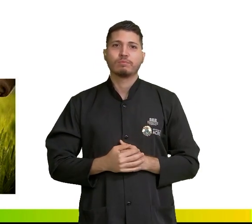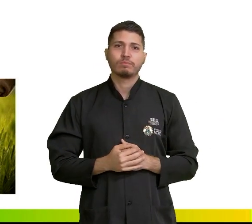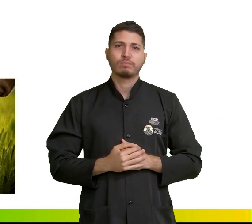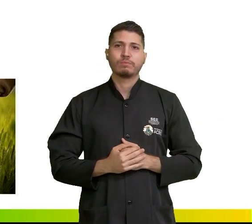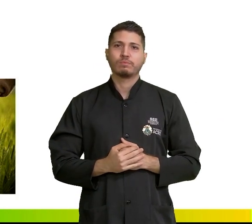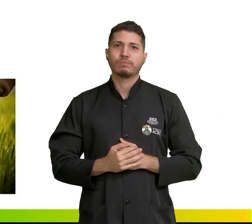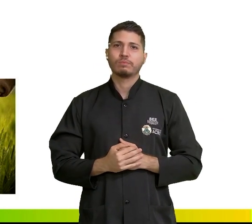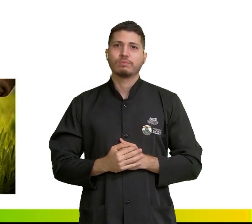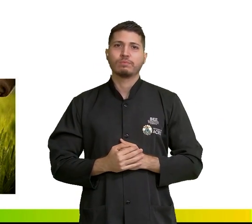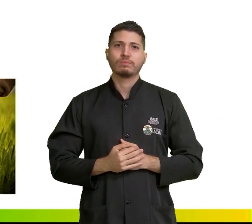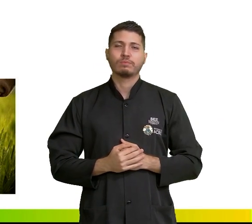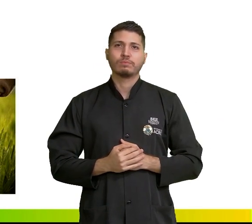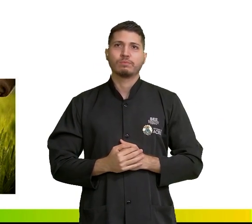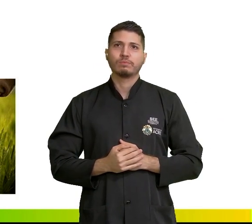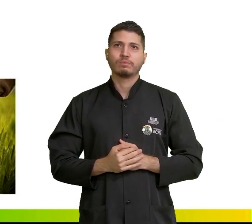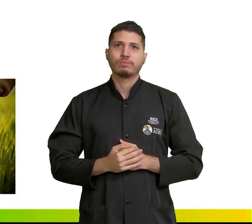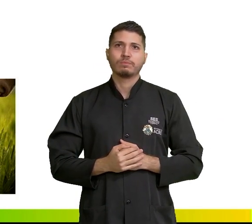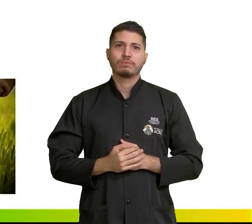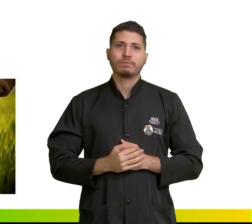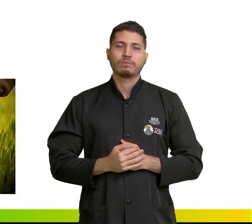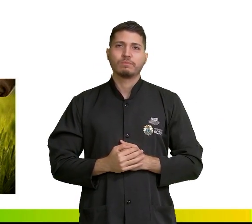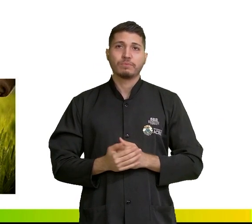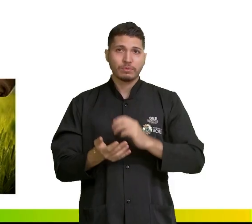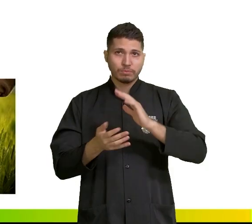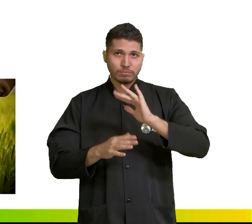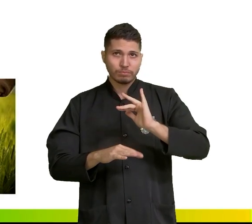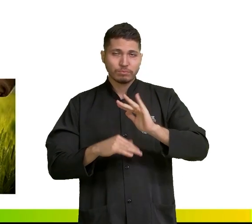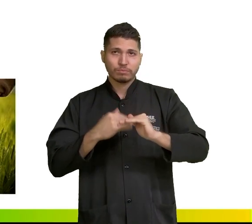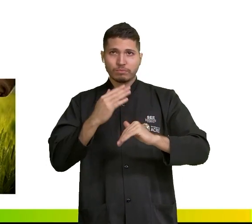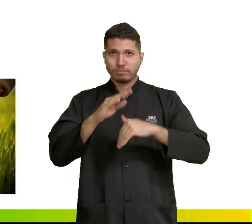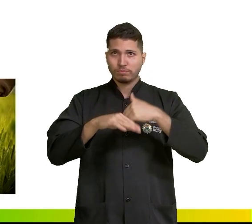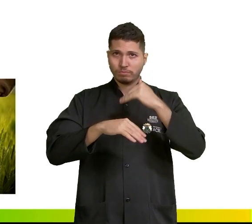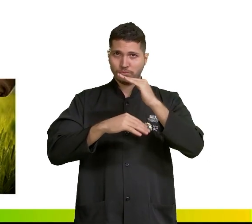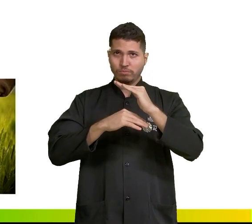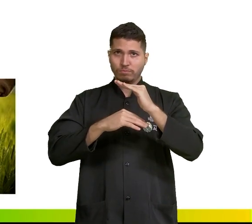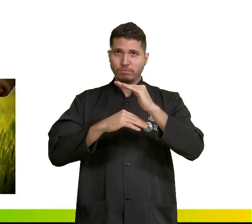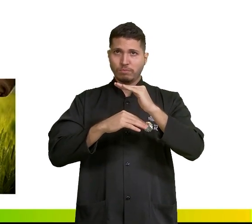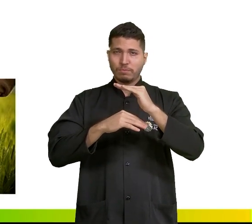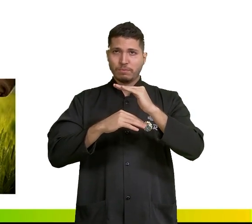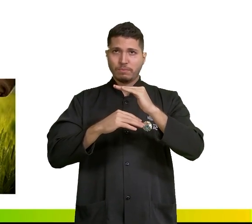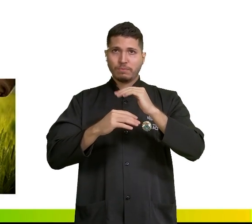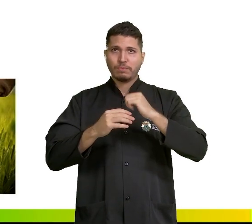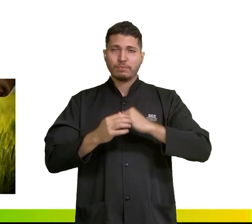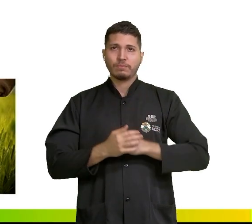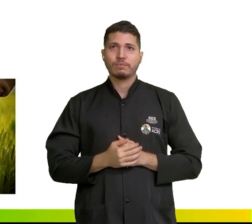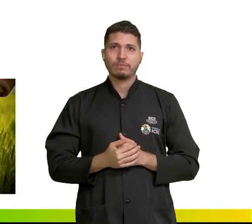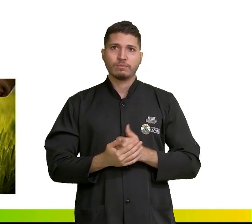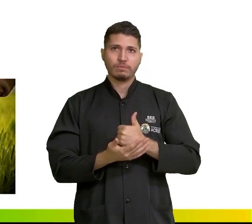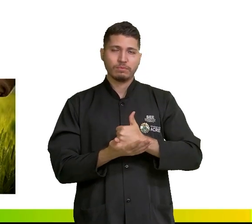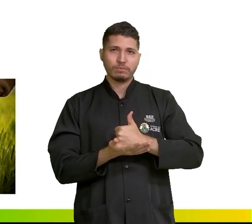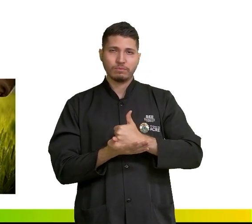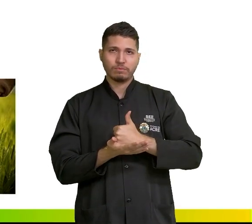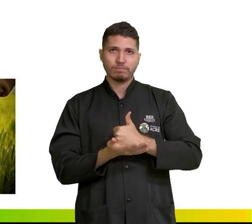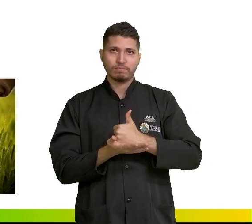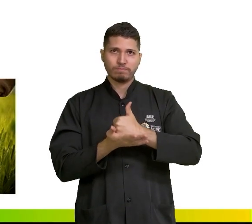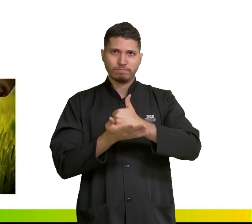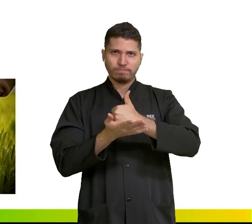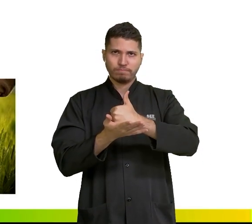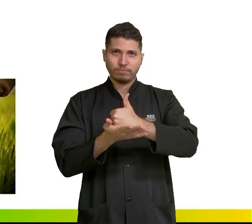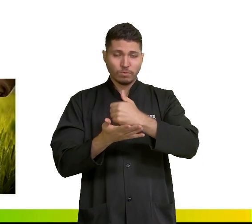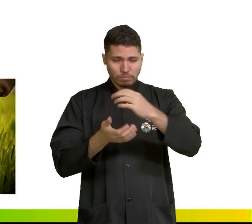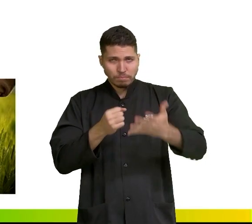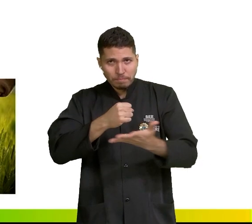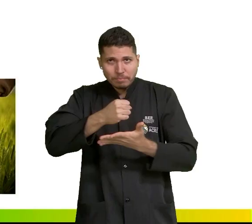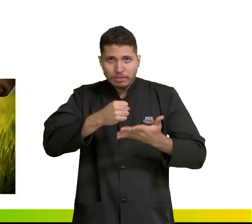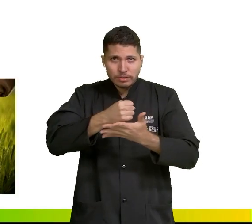próprio desenvolvimento sustentável, que é um desenvolvimento que ele se apoia em 3 pilares, tá, pessoal?